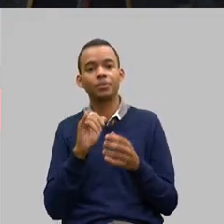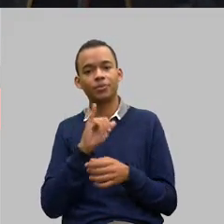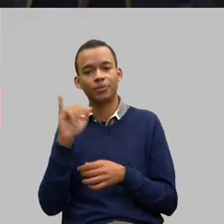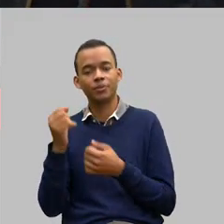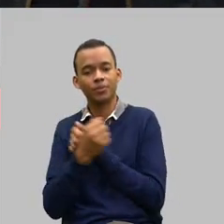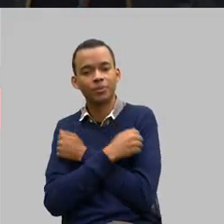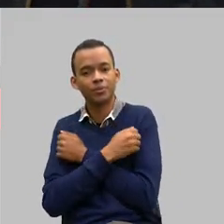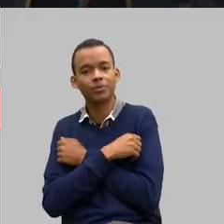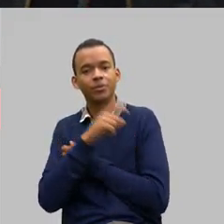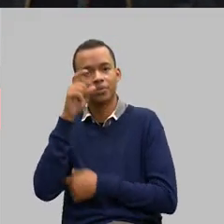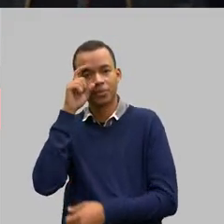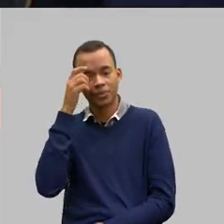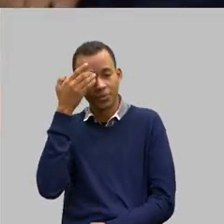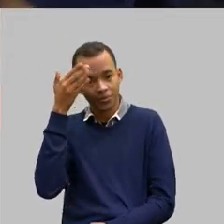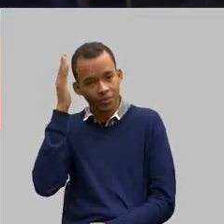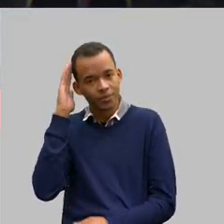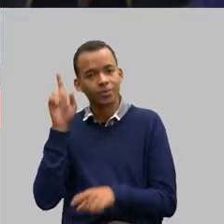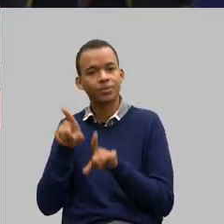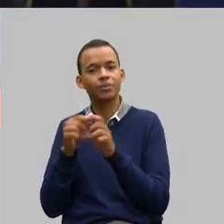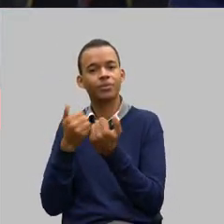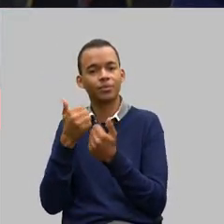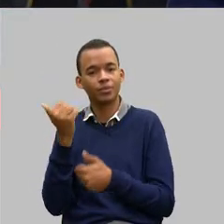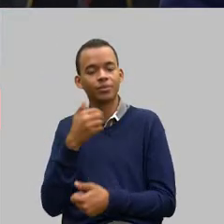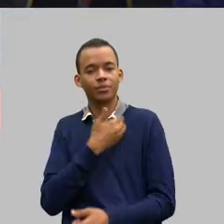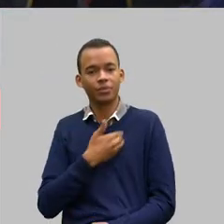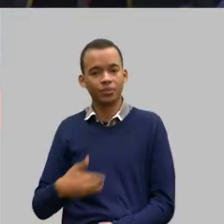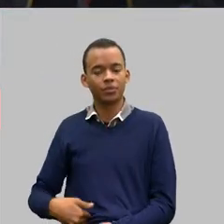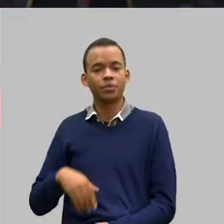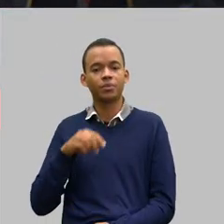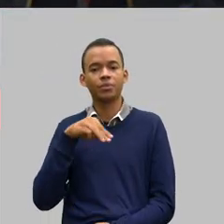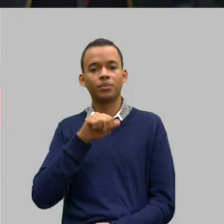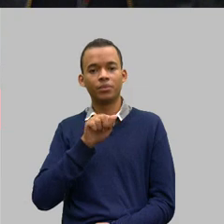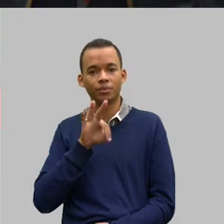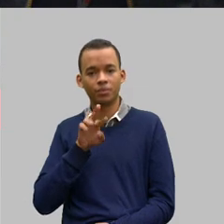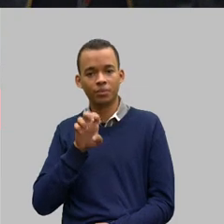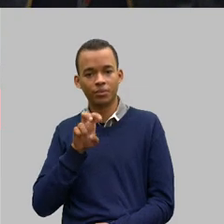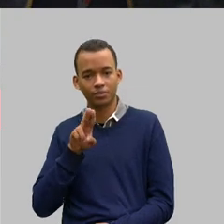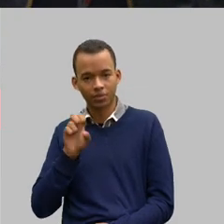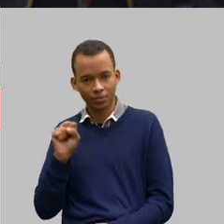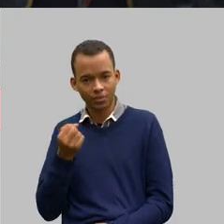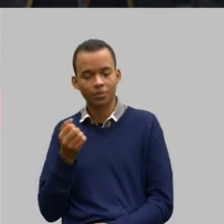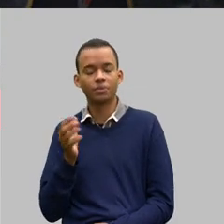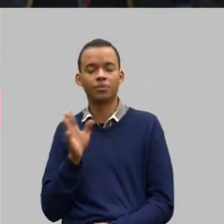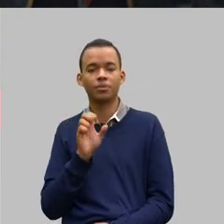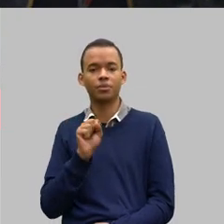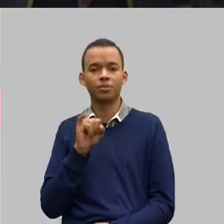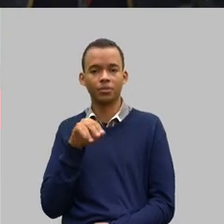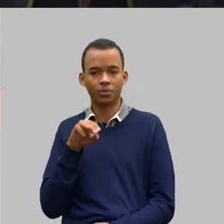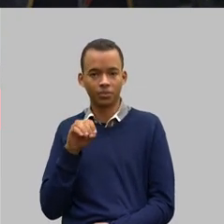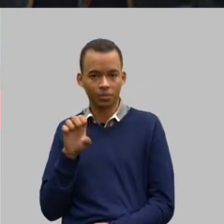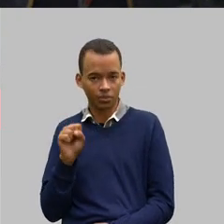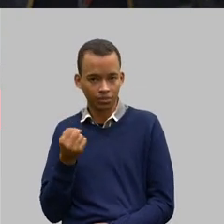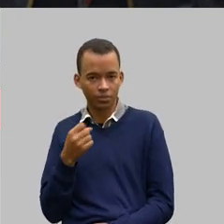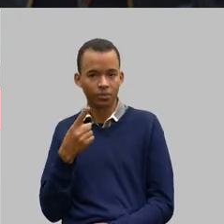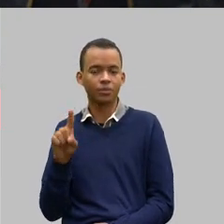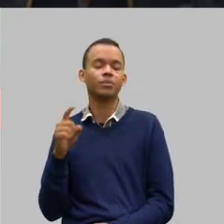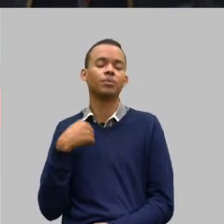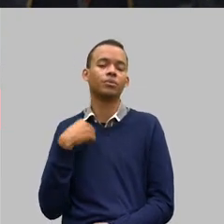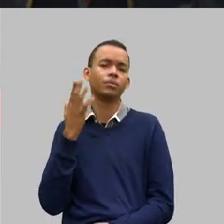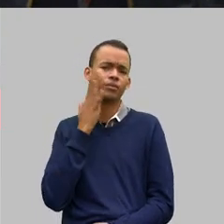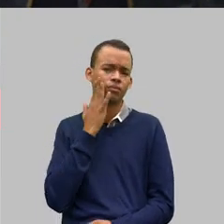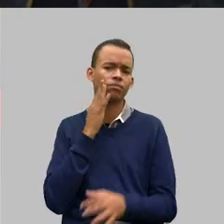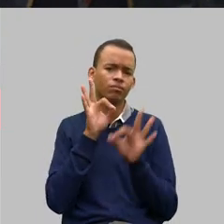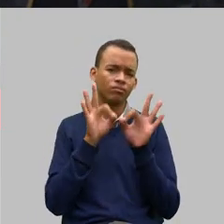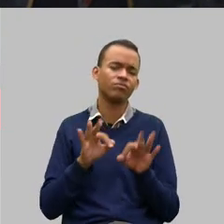a nosso Governador a viador Mateus simes e eu tenho certeza e é uma estratégia tive muito cuidado durante a